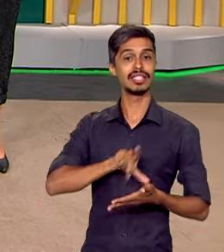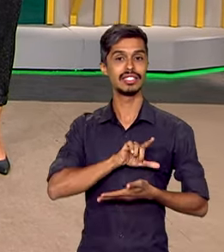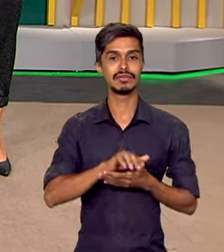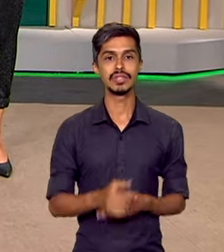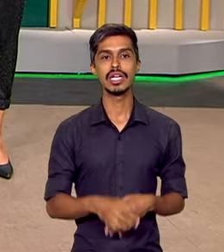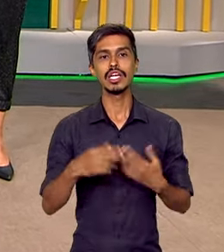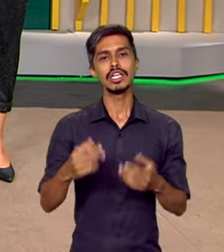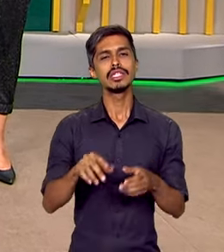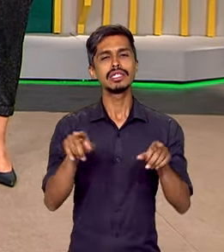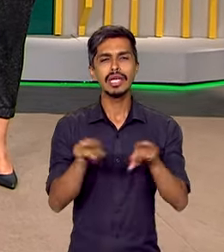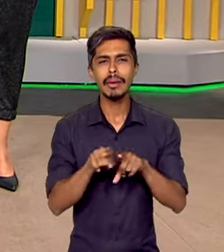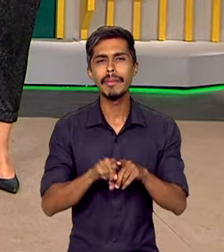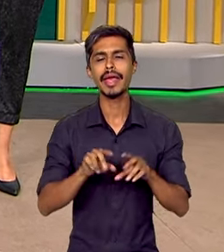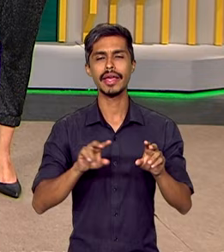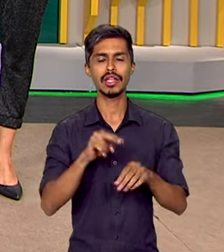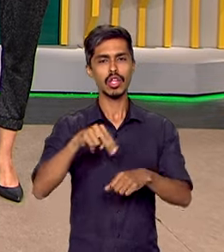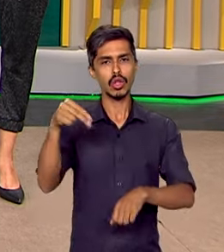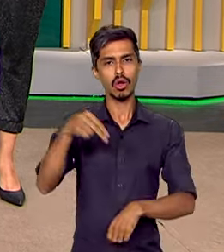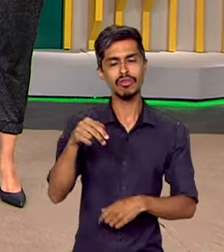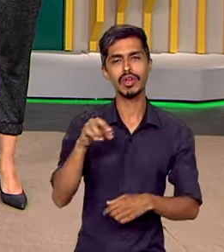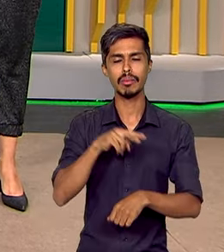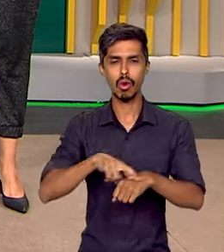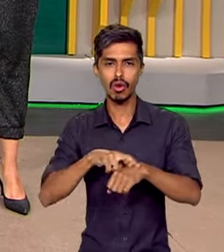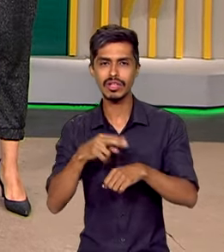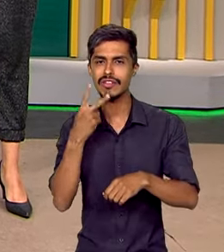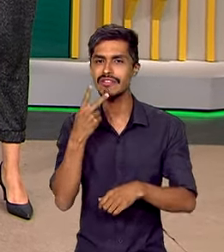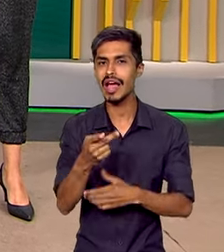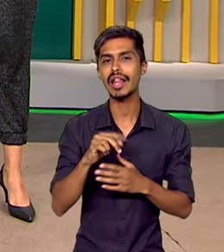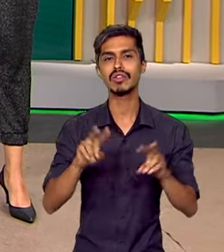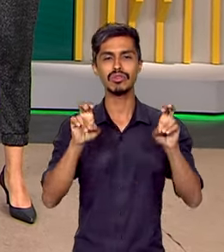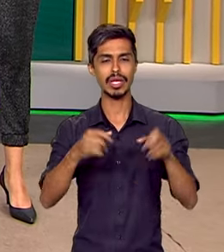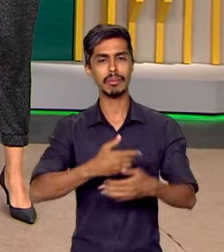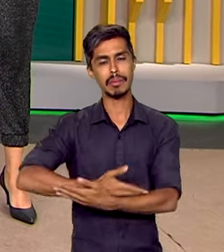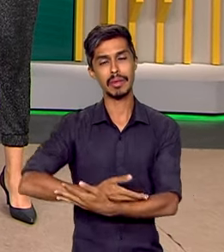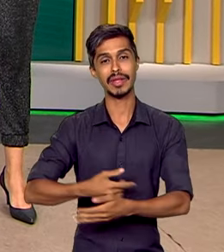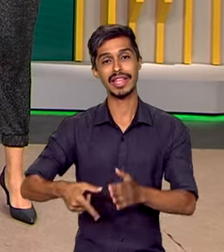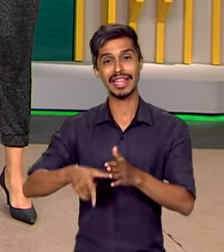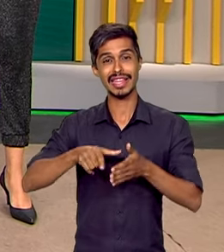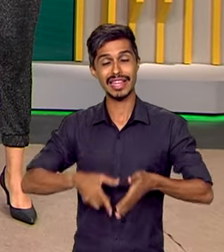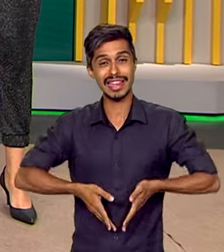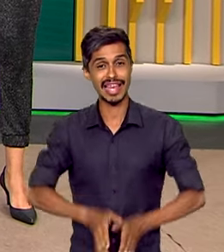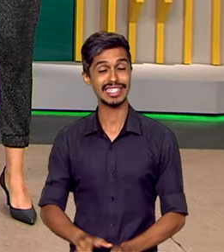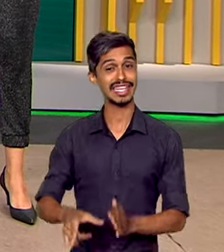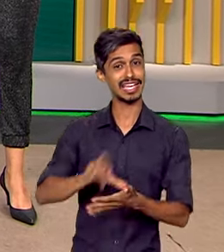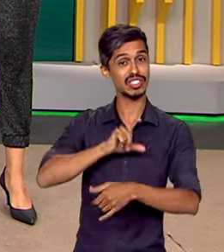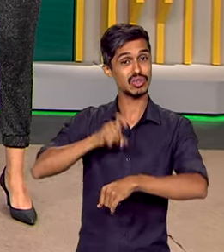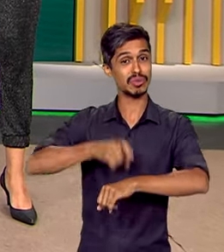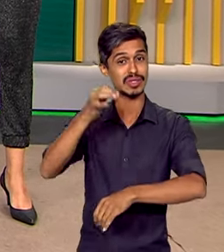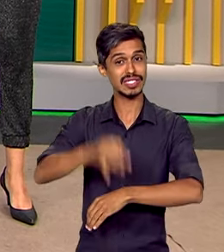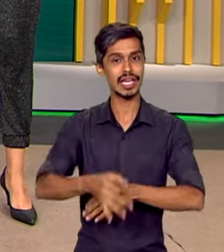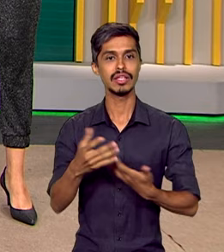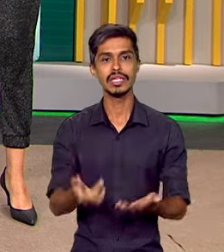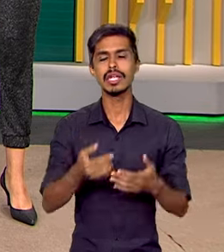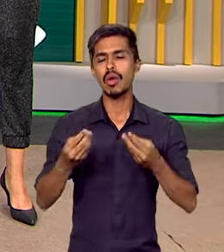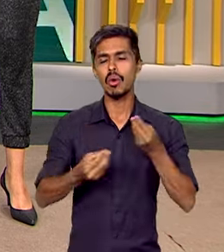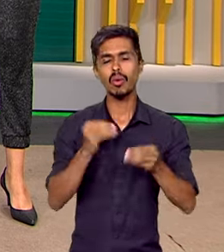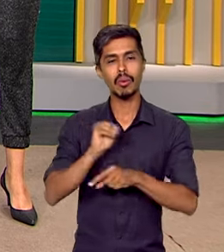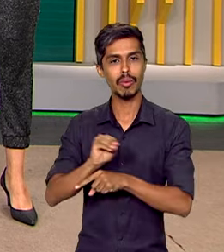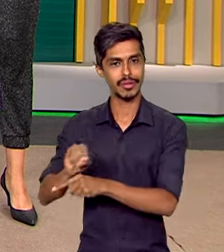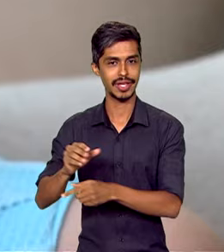ações para abordar a questão de bebês que nascem antes da hora e para melhorar a situação desses recém-nascidos e